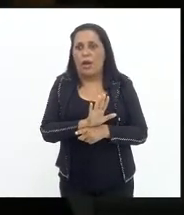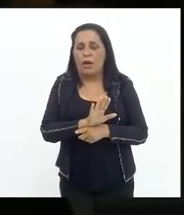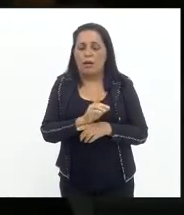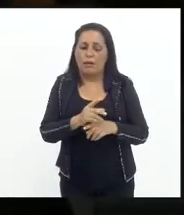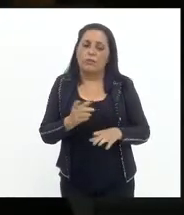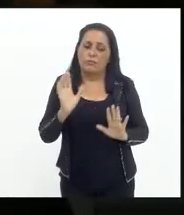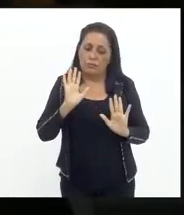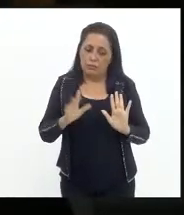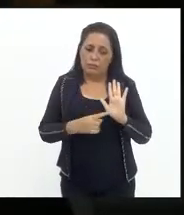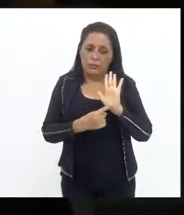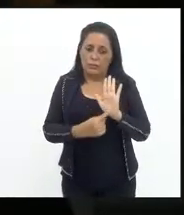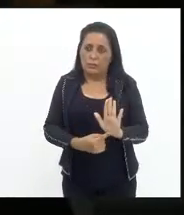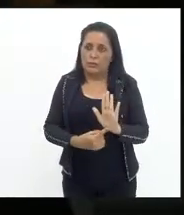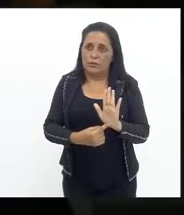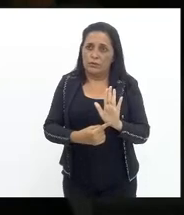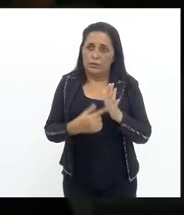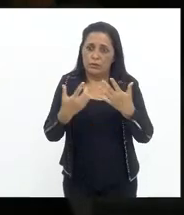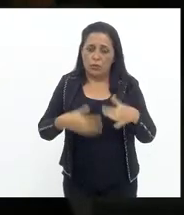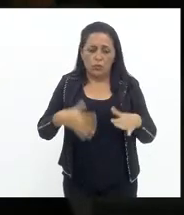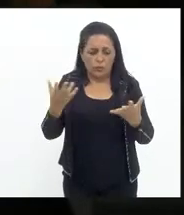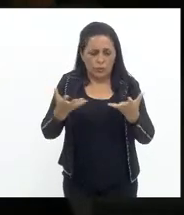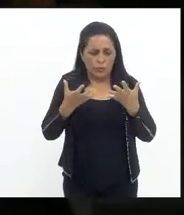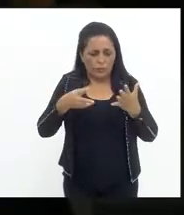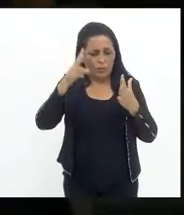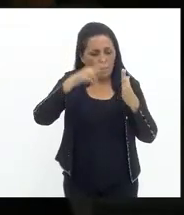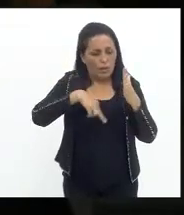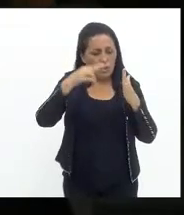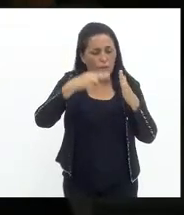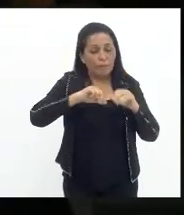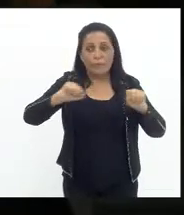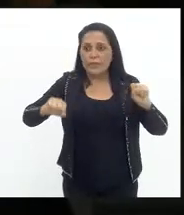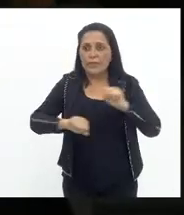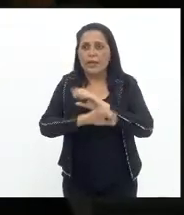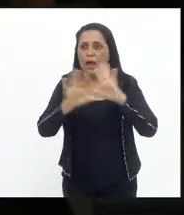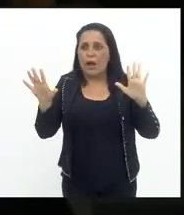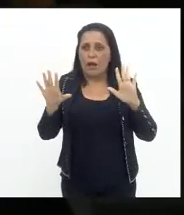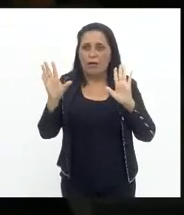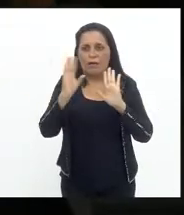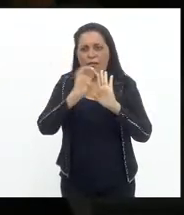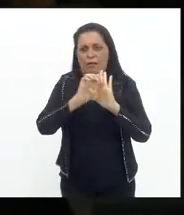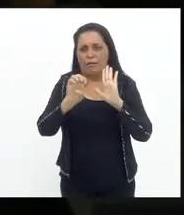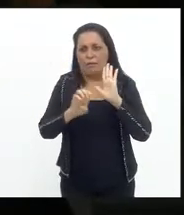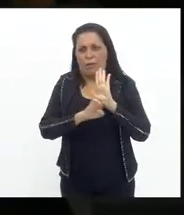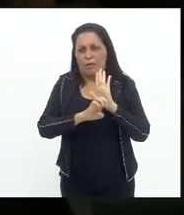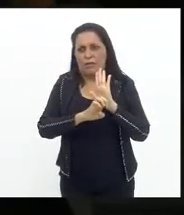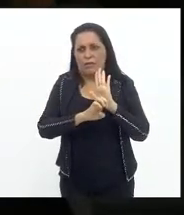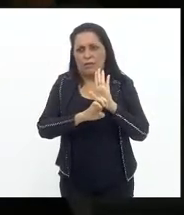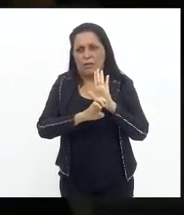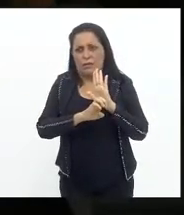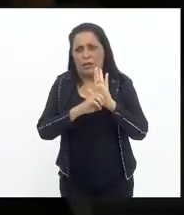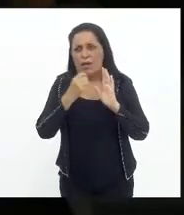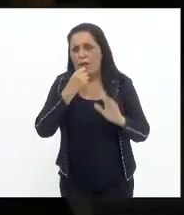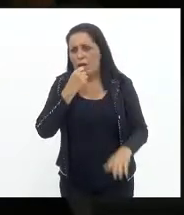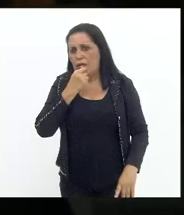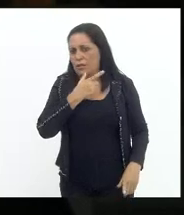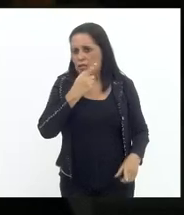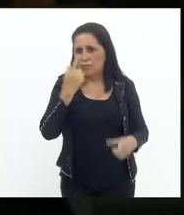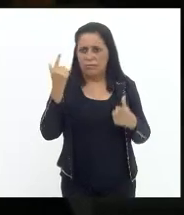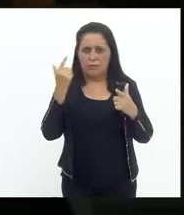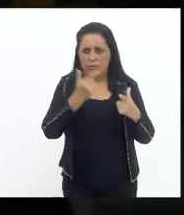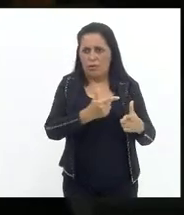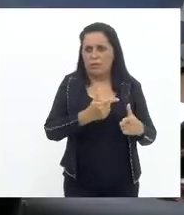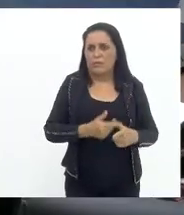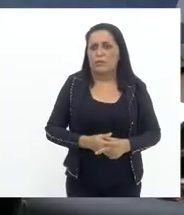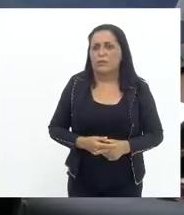parecer. Eu fiz questão de lê-la para ficar claro que essa emenda é um deboche.